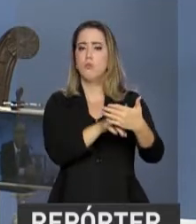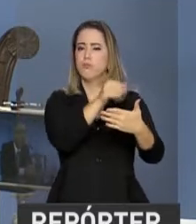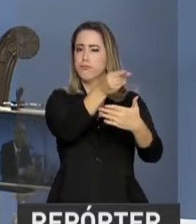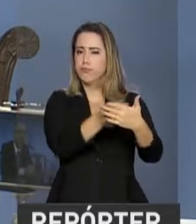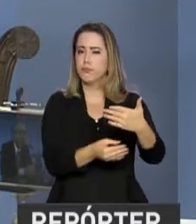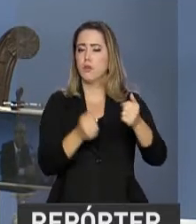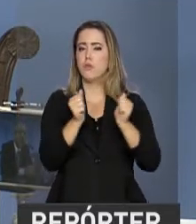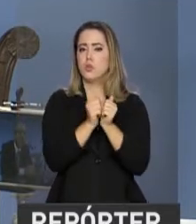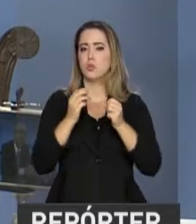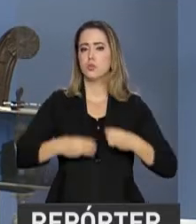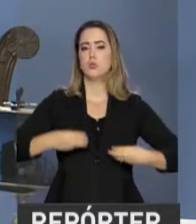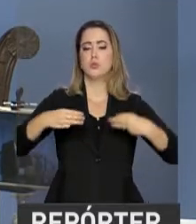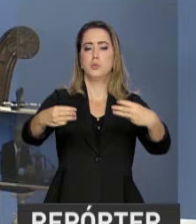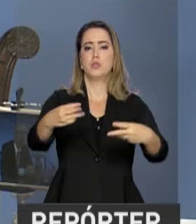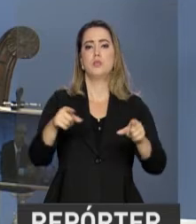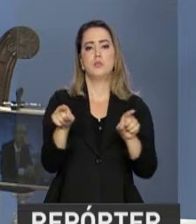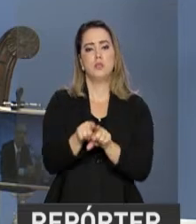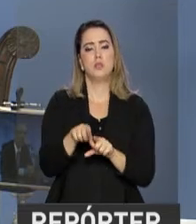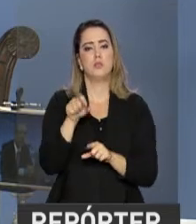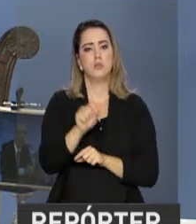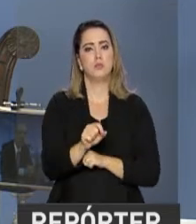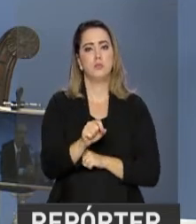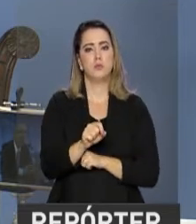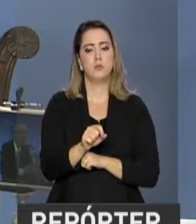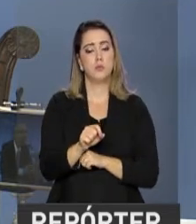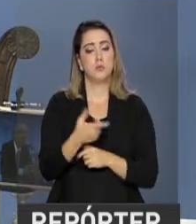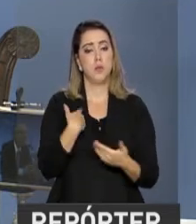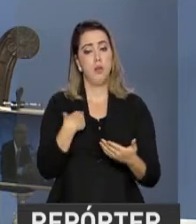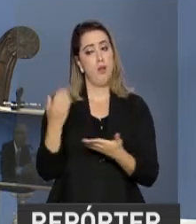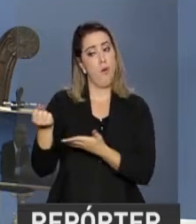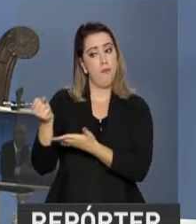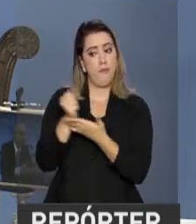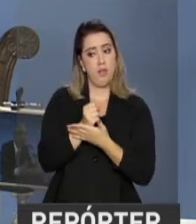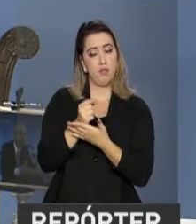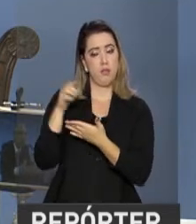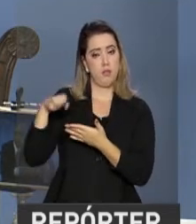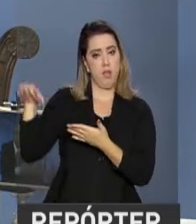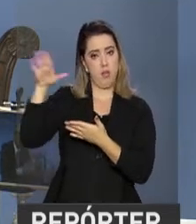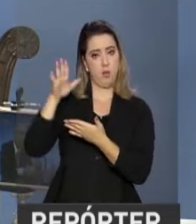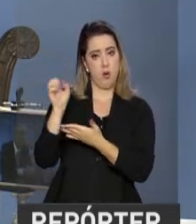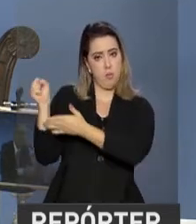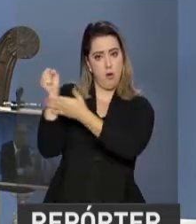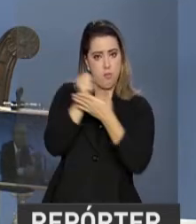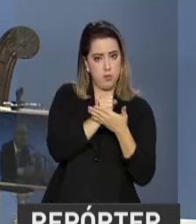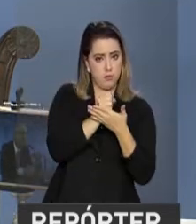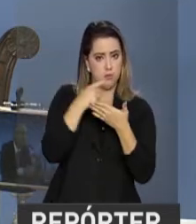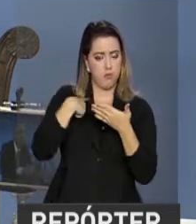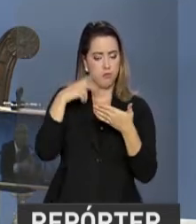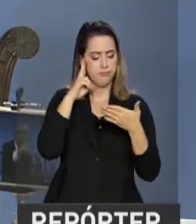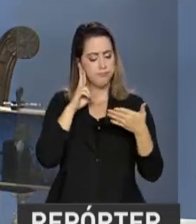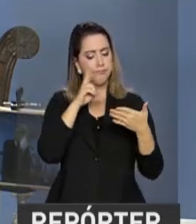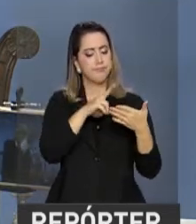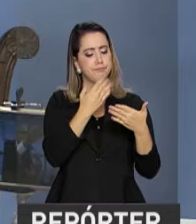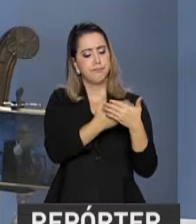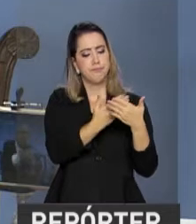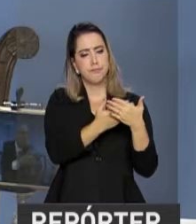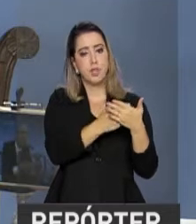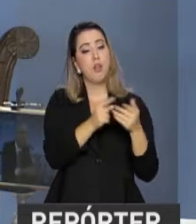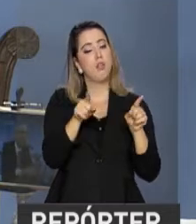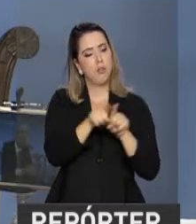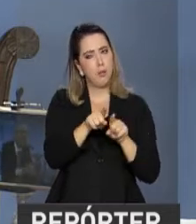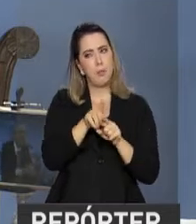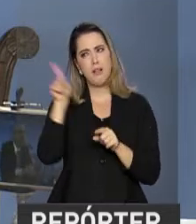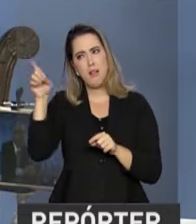mapa e sempre analisando a oferta europeia para saber se ela é adequada europeus por sua vez estão